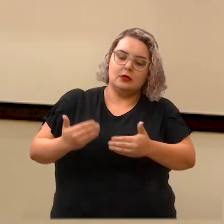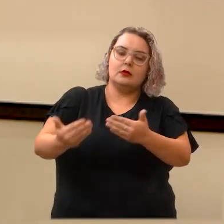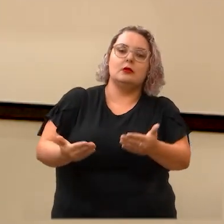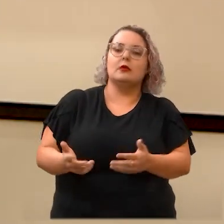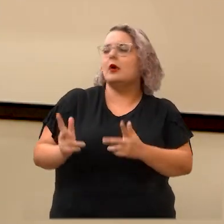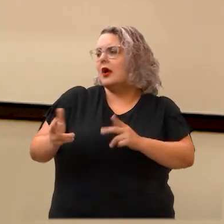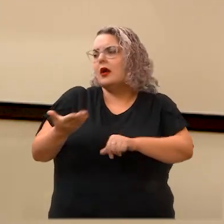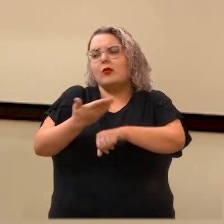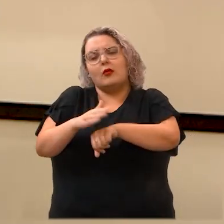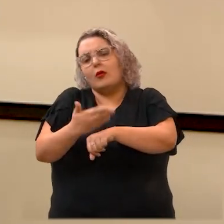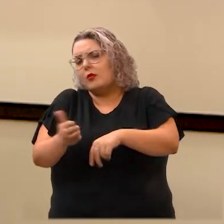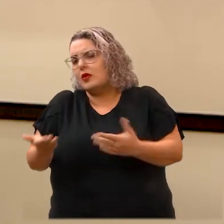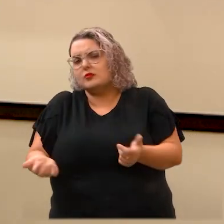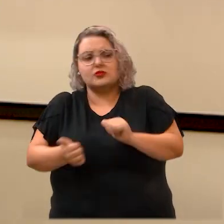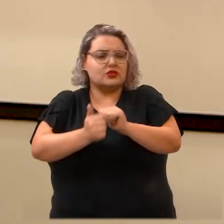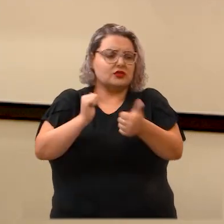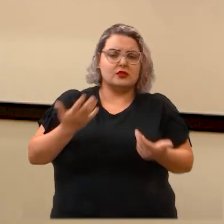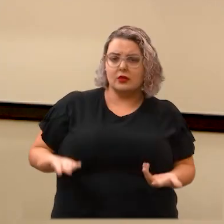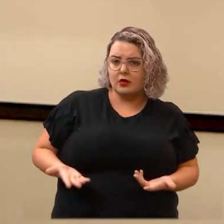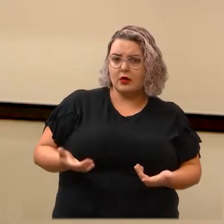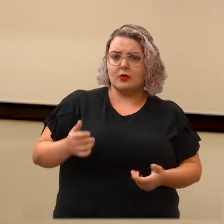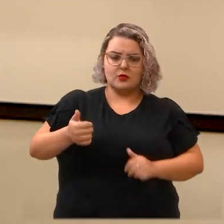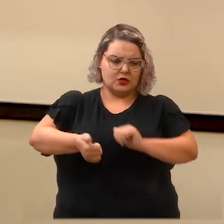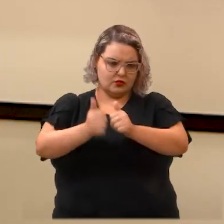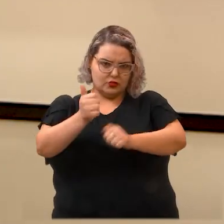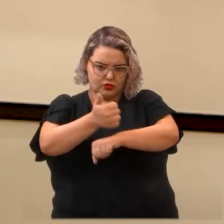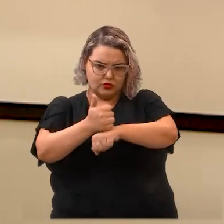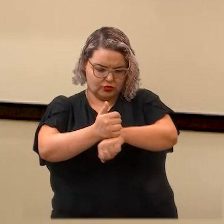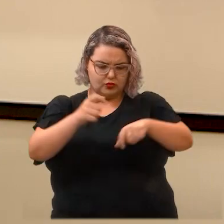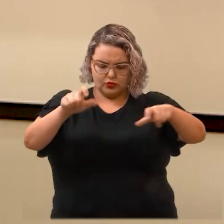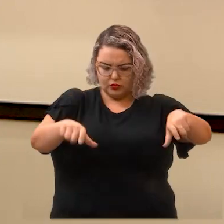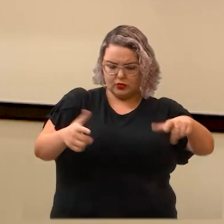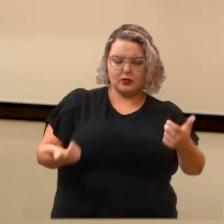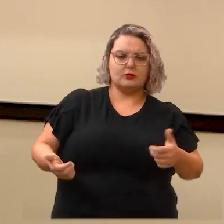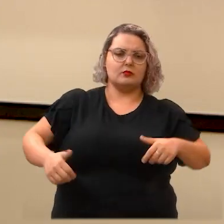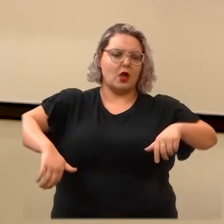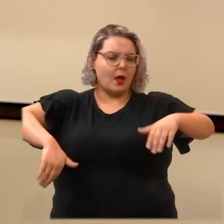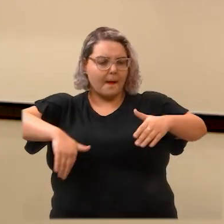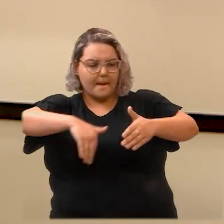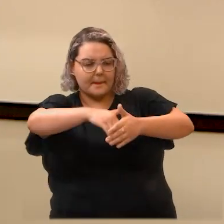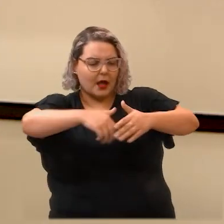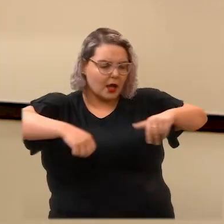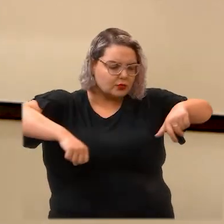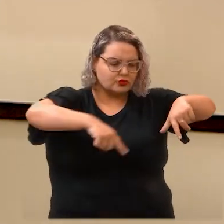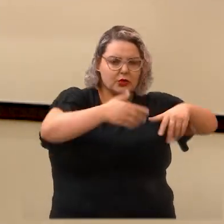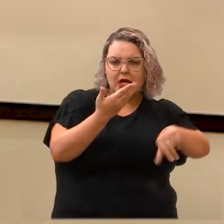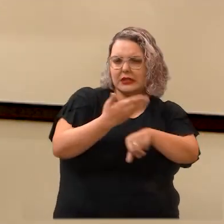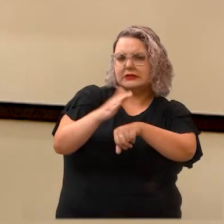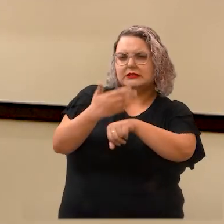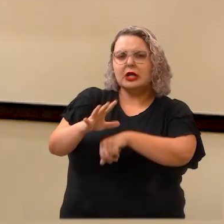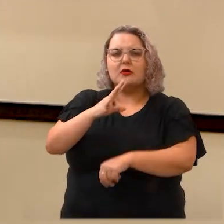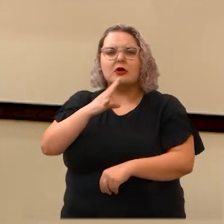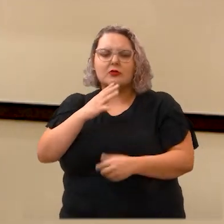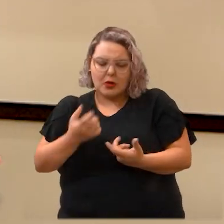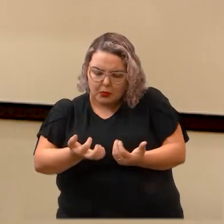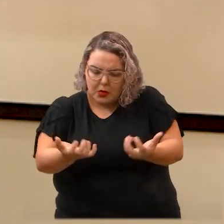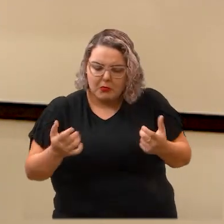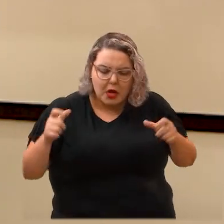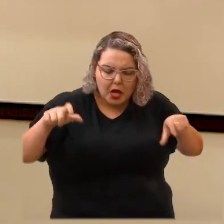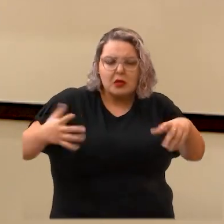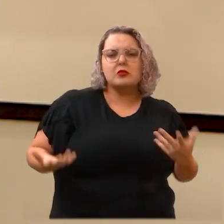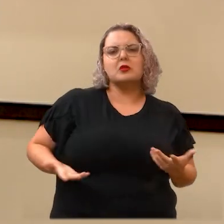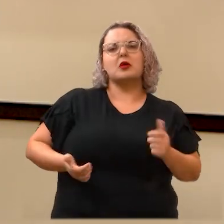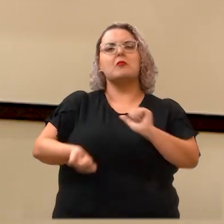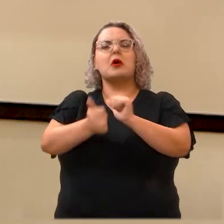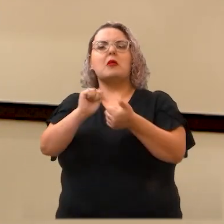no embalo né no treinamento um treinamento de esporte eu quero que vai jogar bola é um jogador de futebol ele vai lá ele treina ele vai conhecer o campo